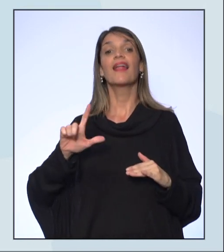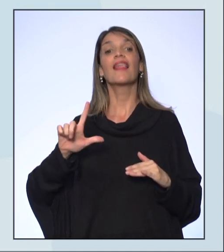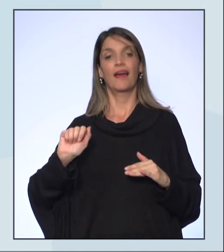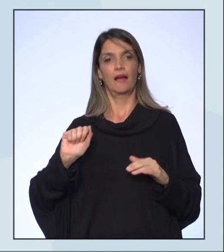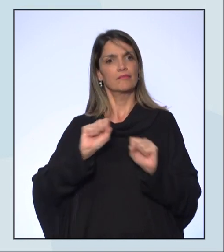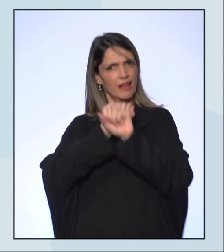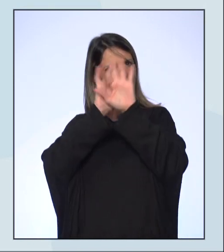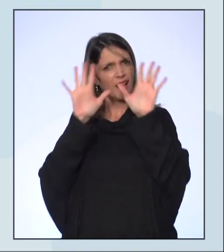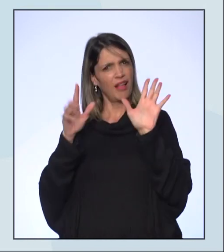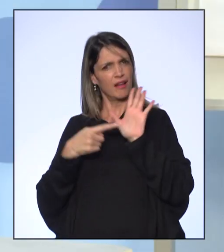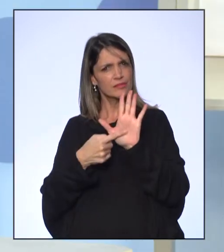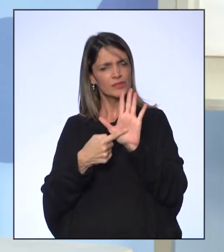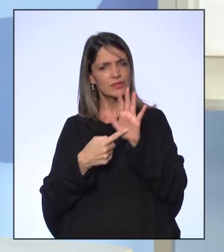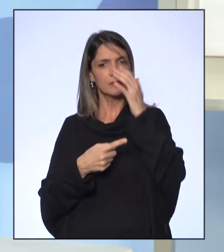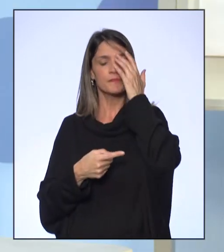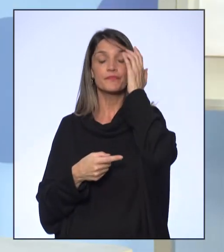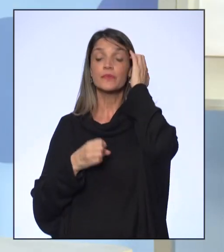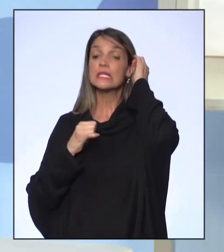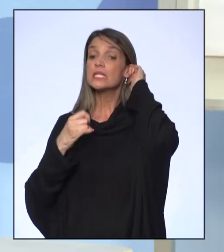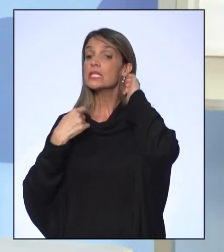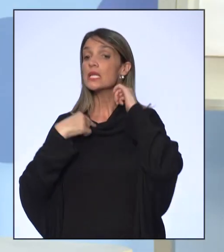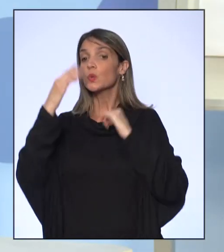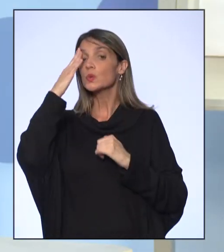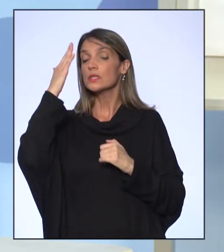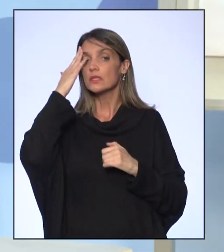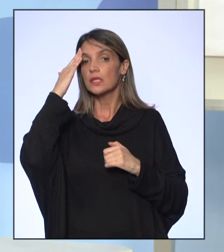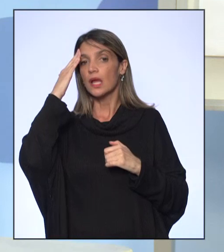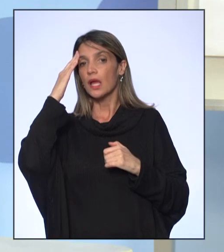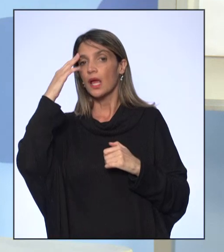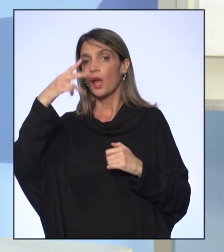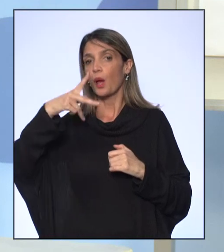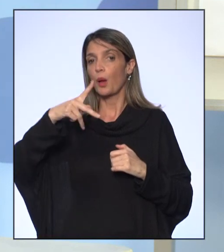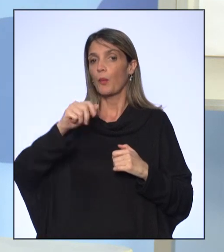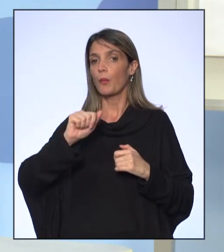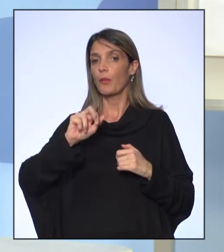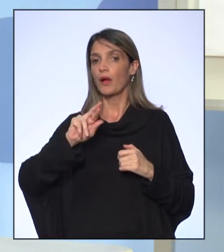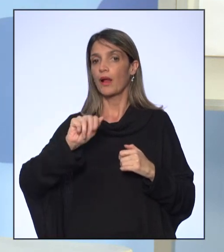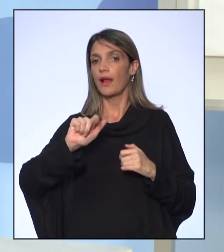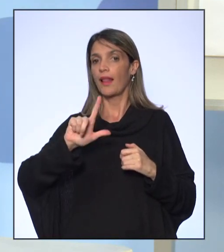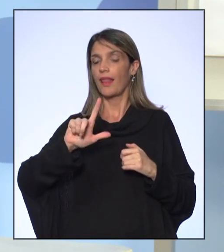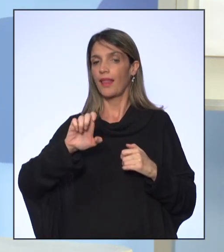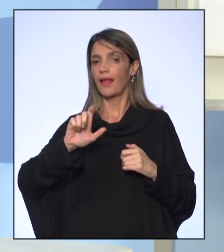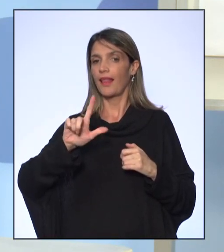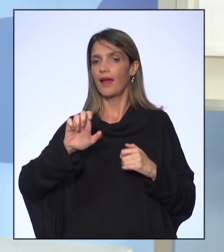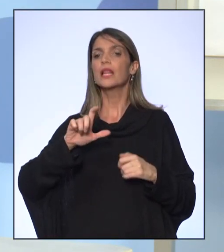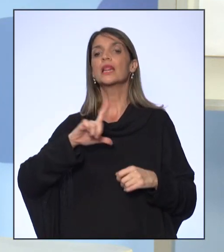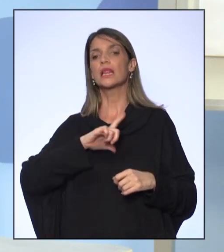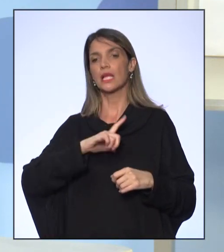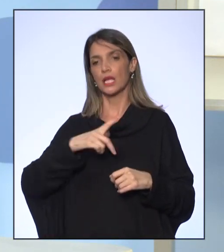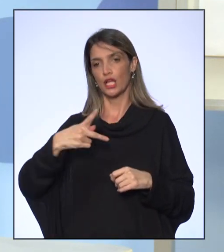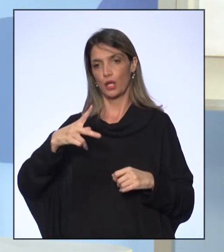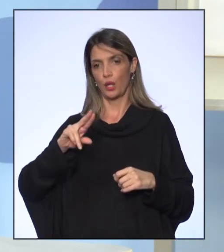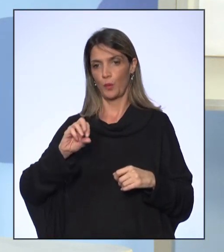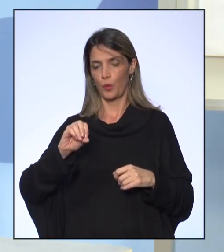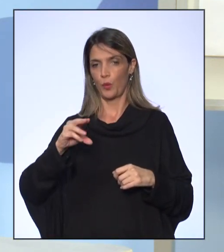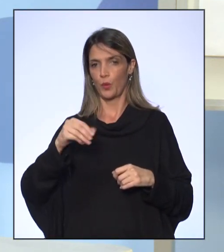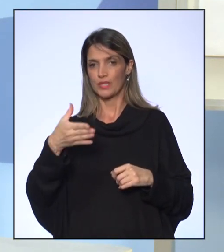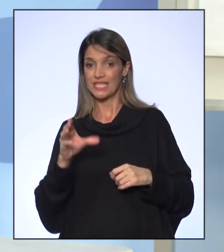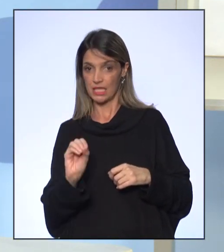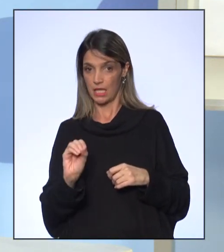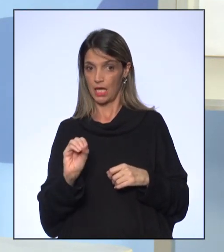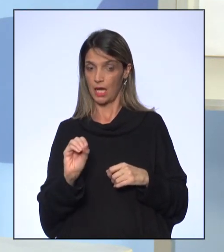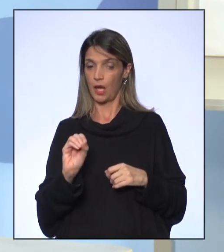enunciado. Então, se eu sei que elas são paralelas, então existe proporcionalidade entre as outras, não é isso? Então, quando